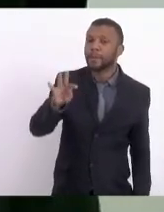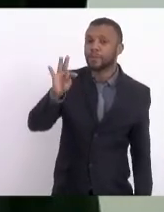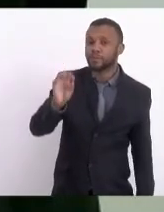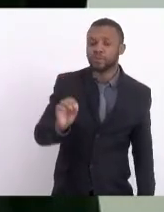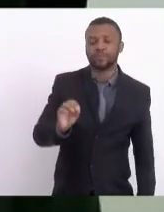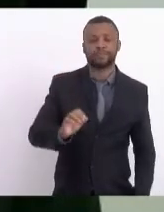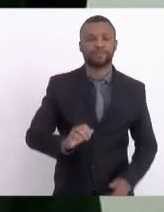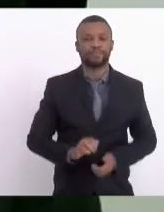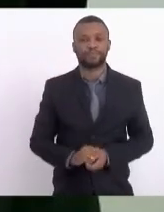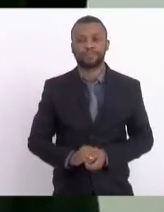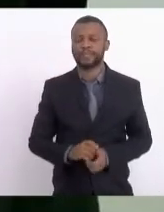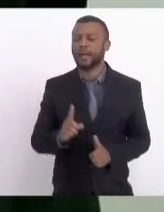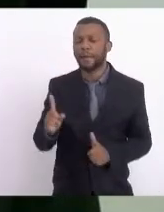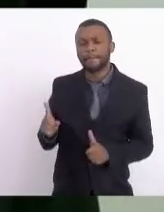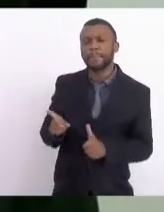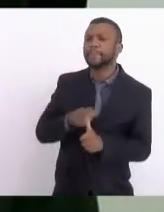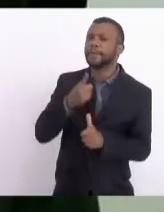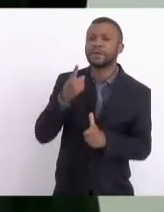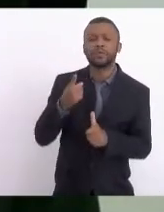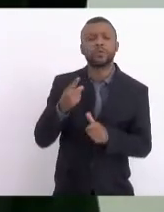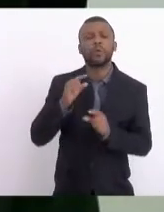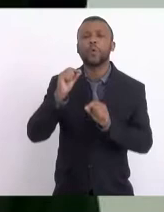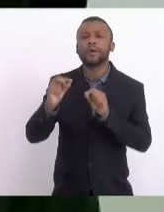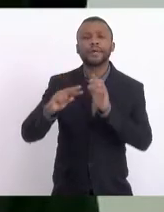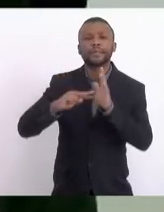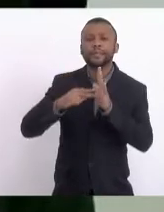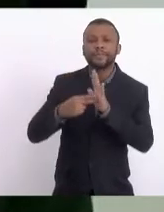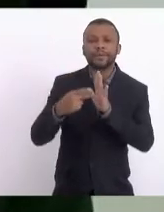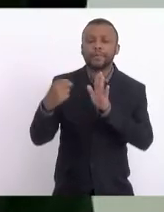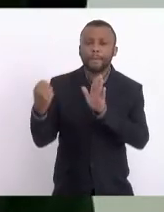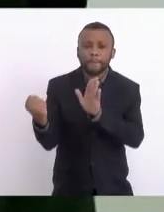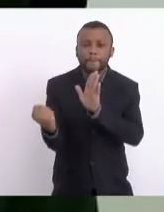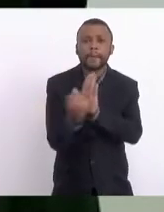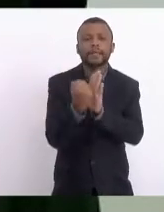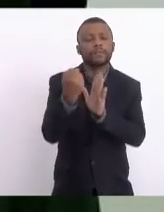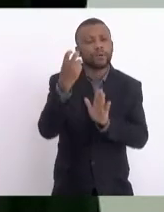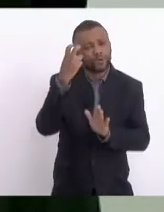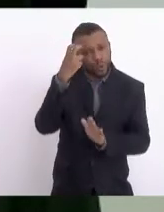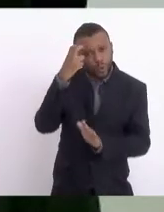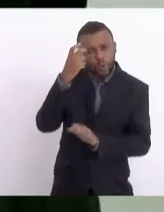o que é patrimônio cultural imaterial?